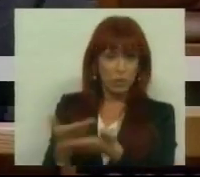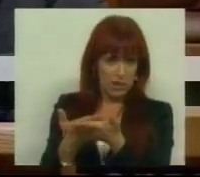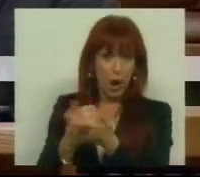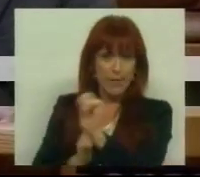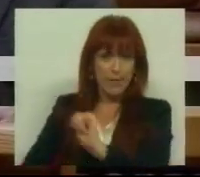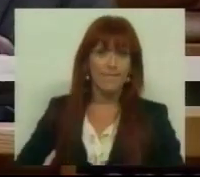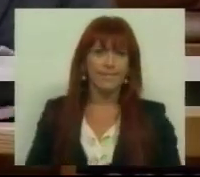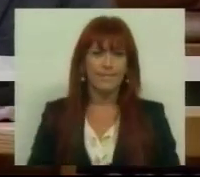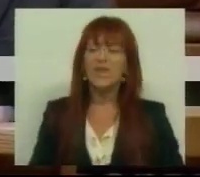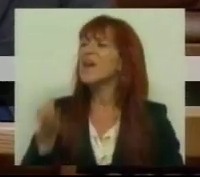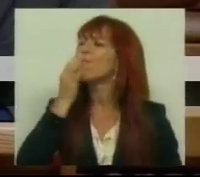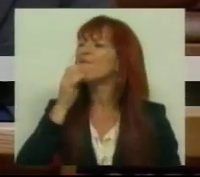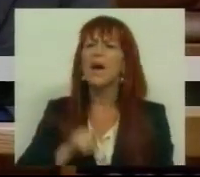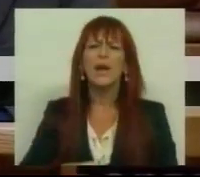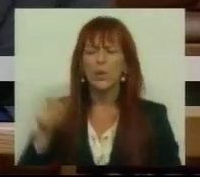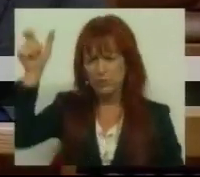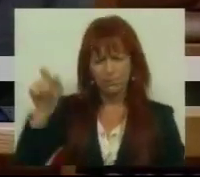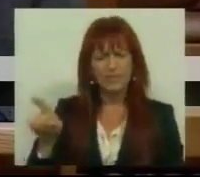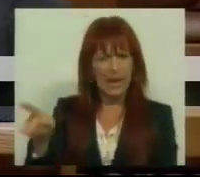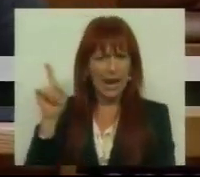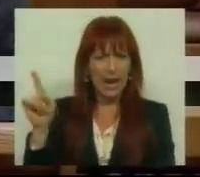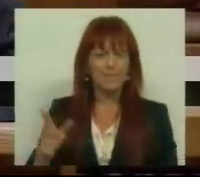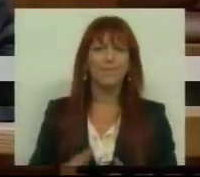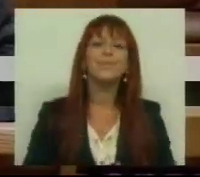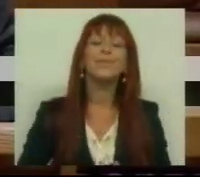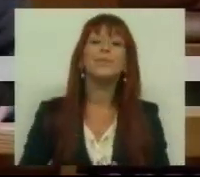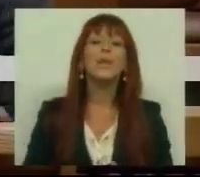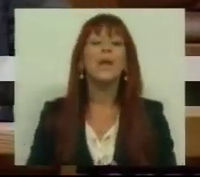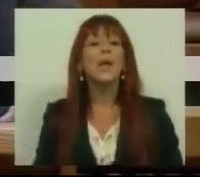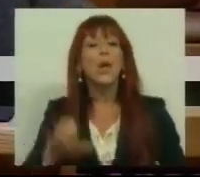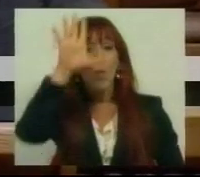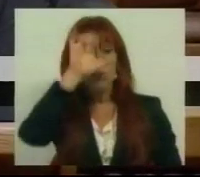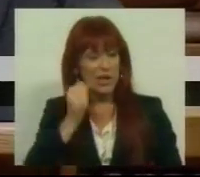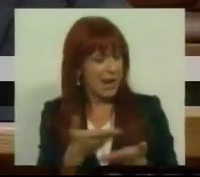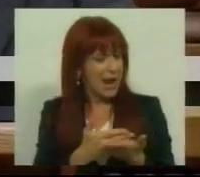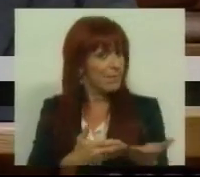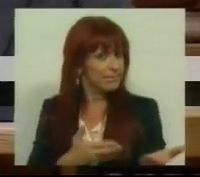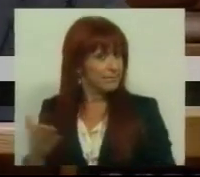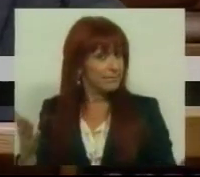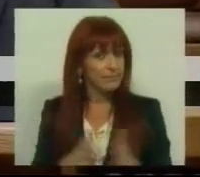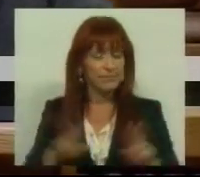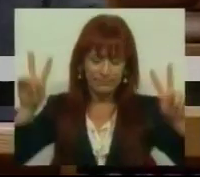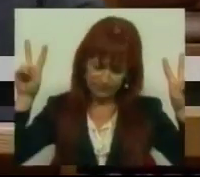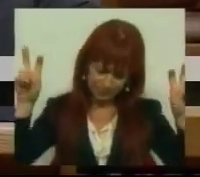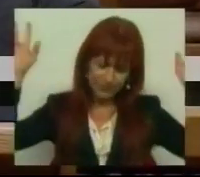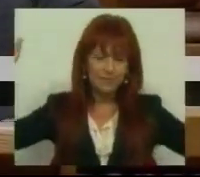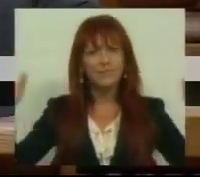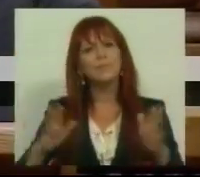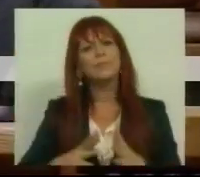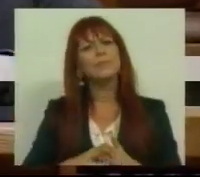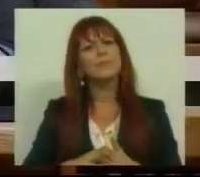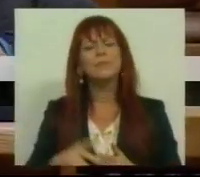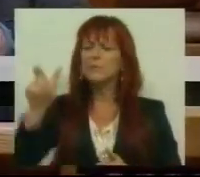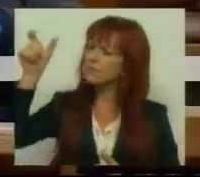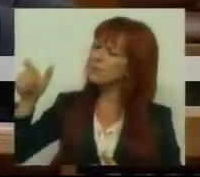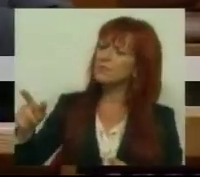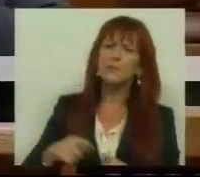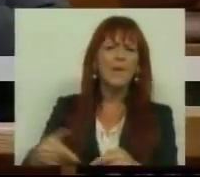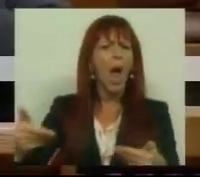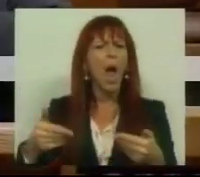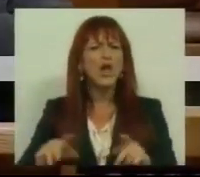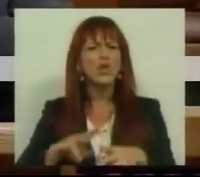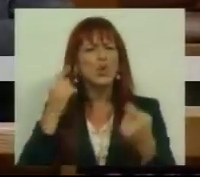Pereira a falar sobre Franklin Alves. Para o Ministro da Economia, e passo a citar, Franklin Alves